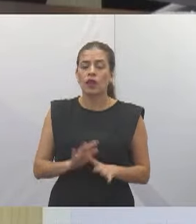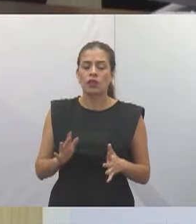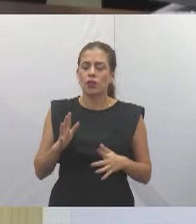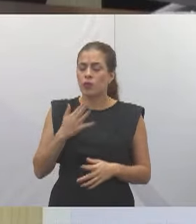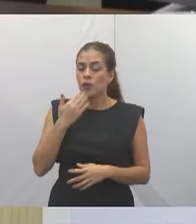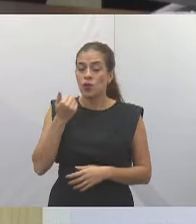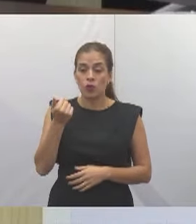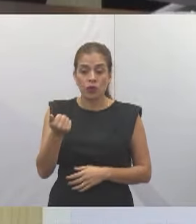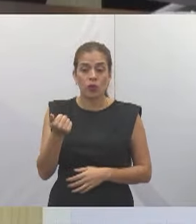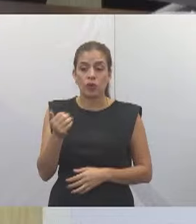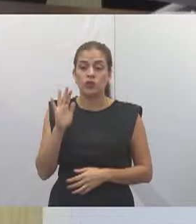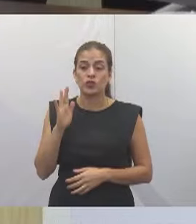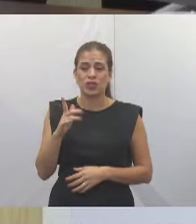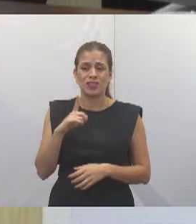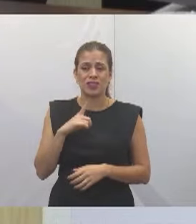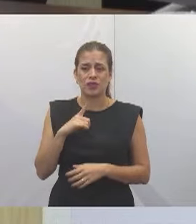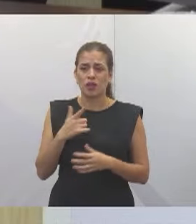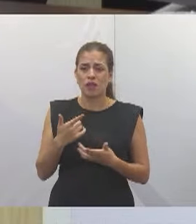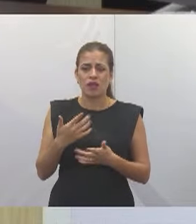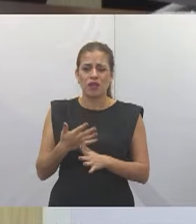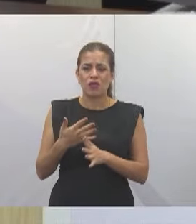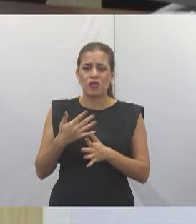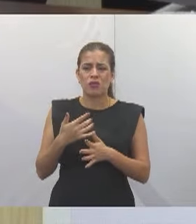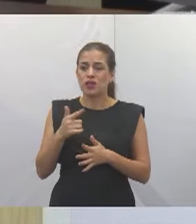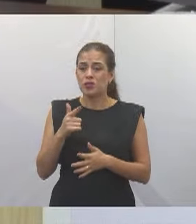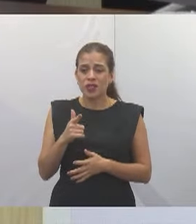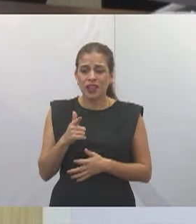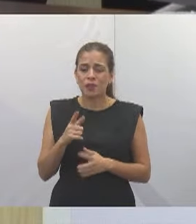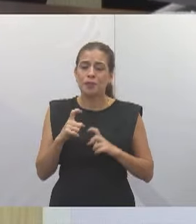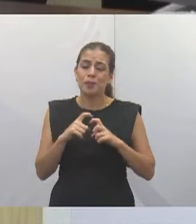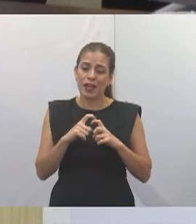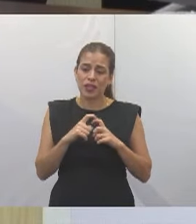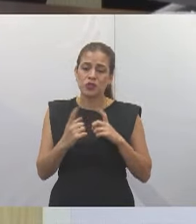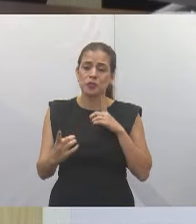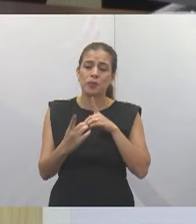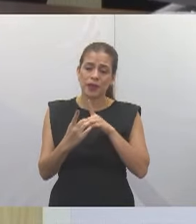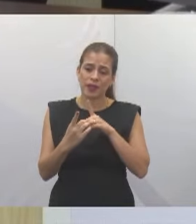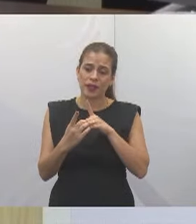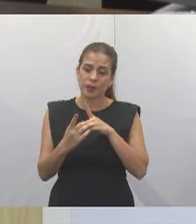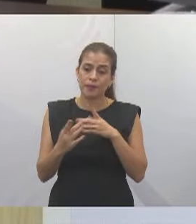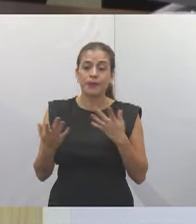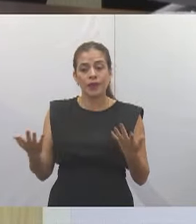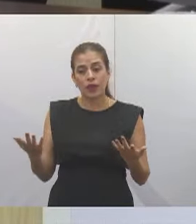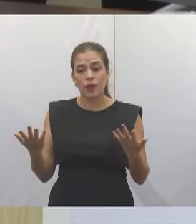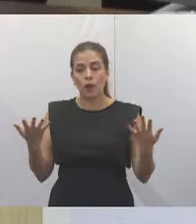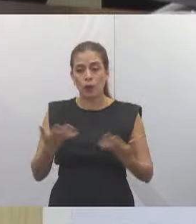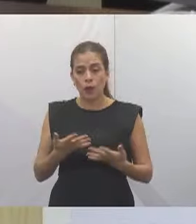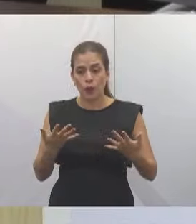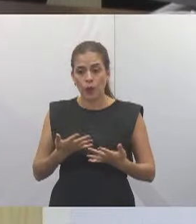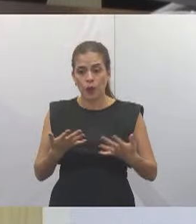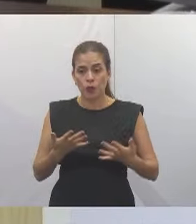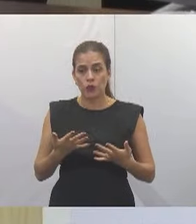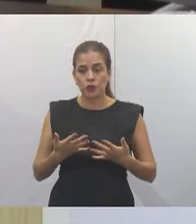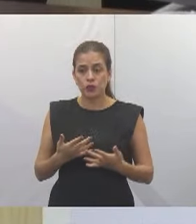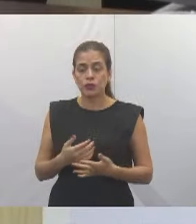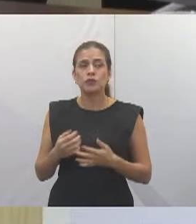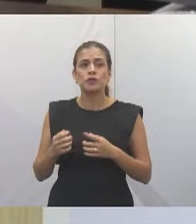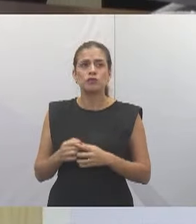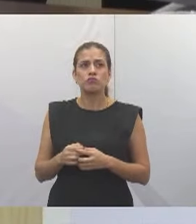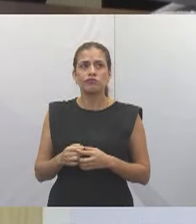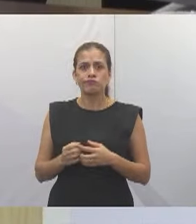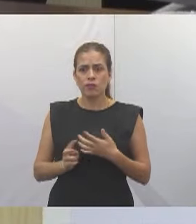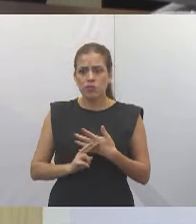muito. A gente já teve um cenário de não ter metade dos médicos nas unidades. Então, hoje, isso reflete,